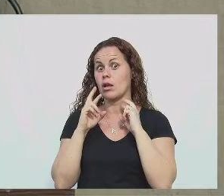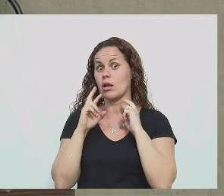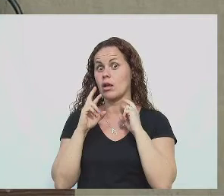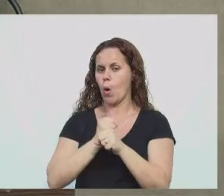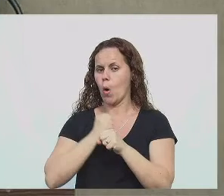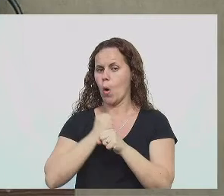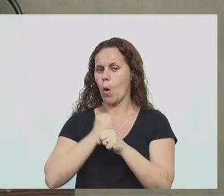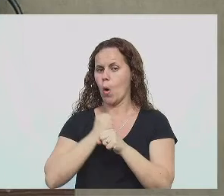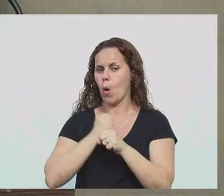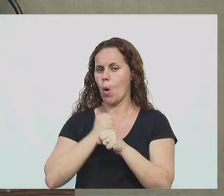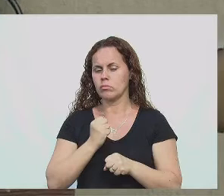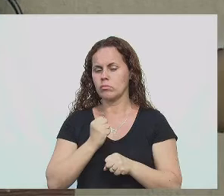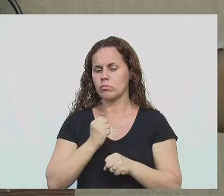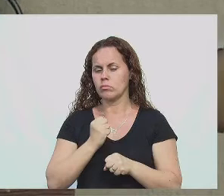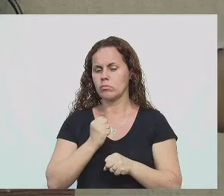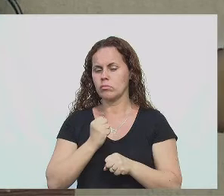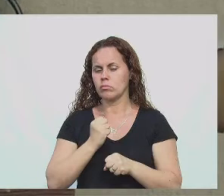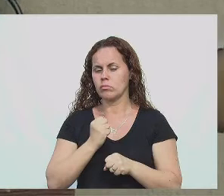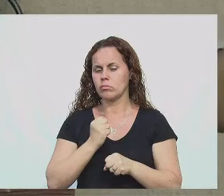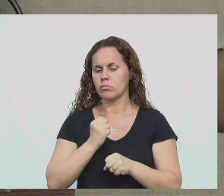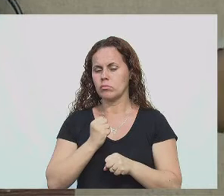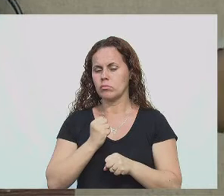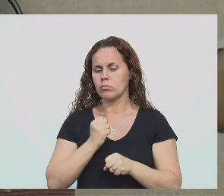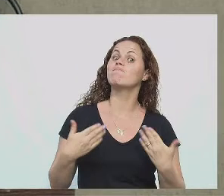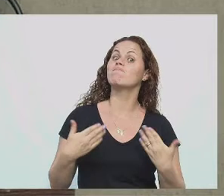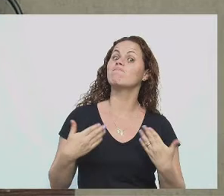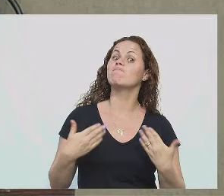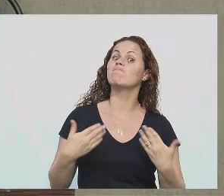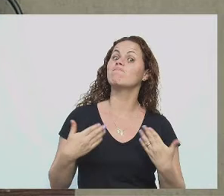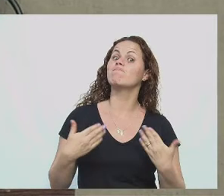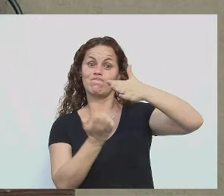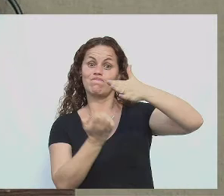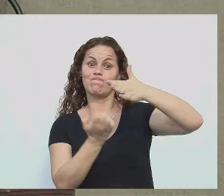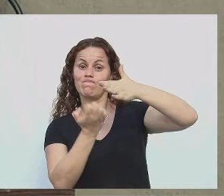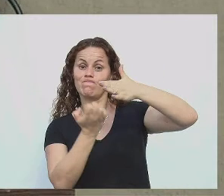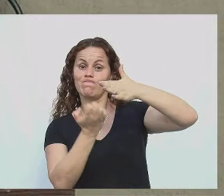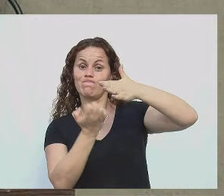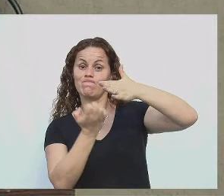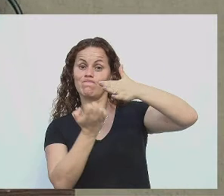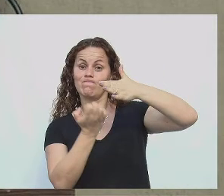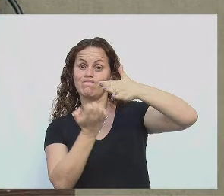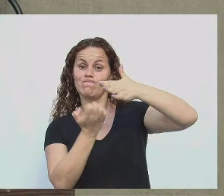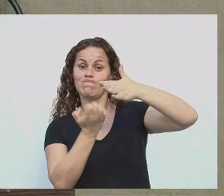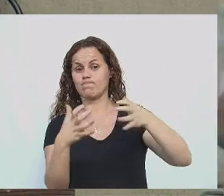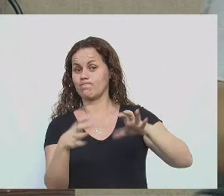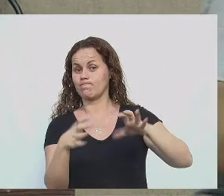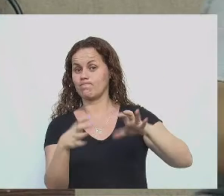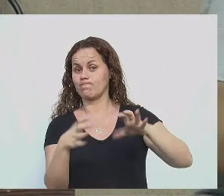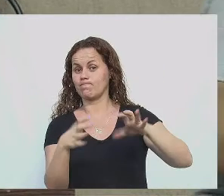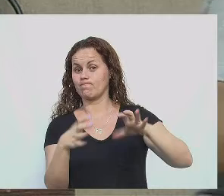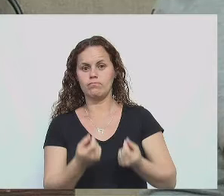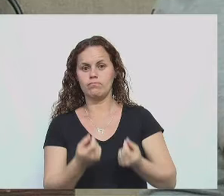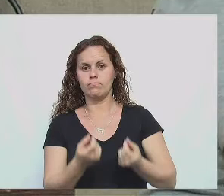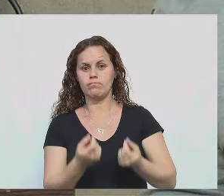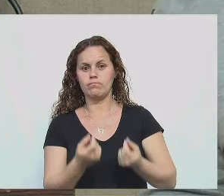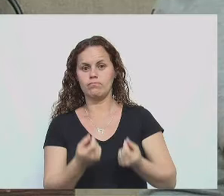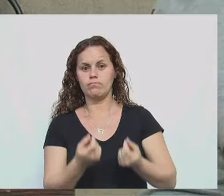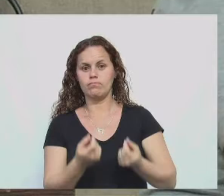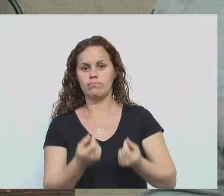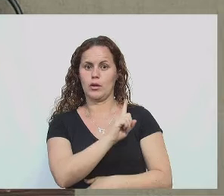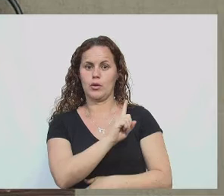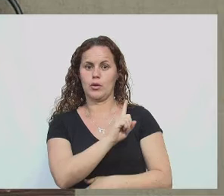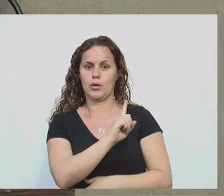canaleta, tendo em vista que a empresa não irá receber nada mais pelo serviço da